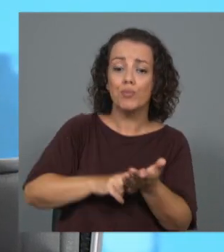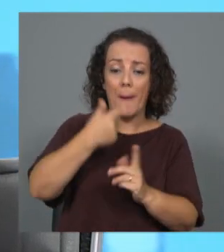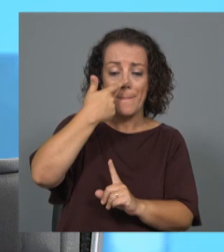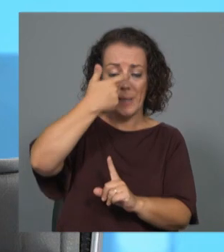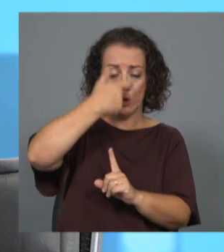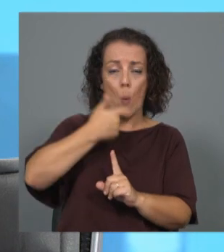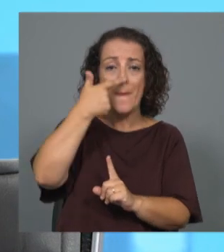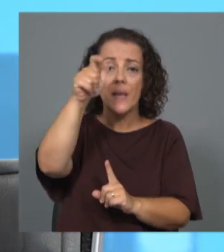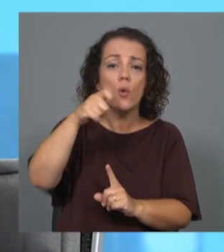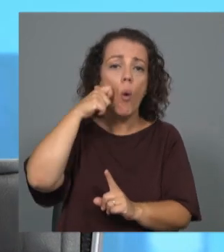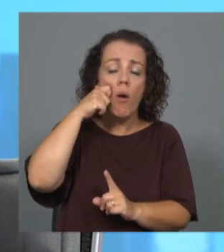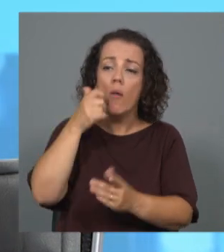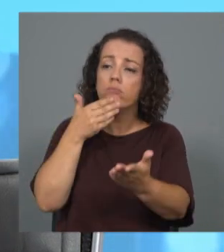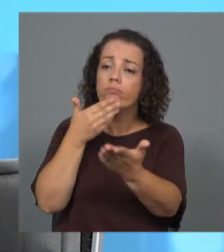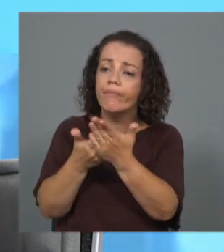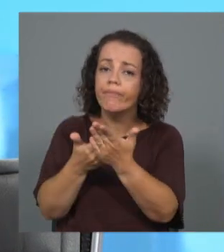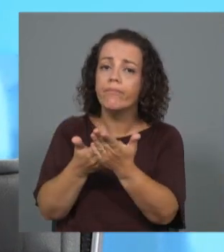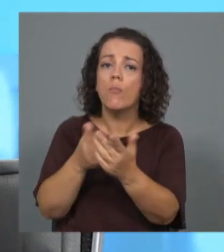concretas. Porque